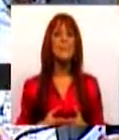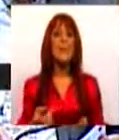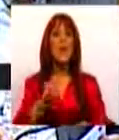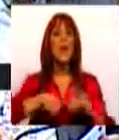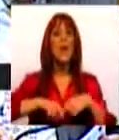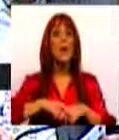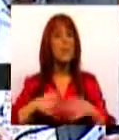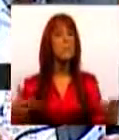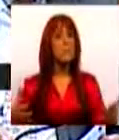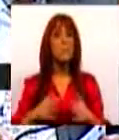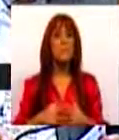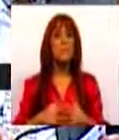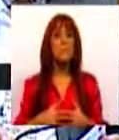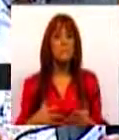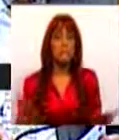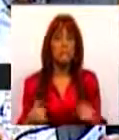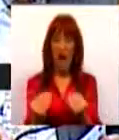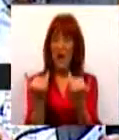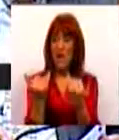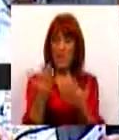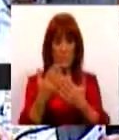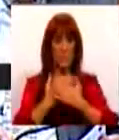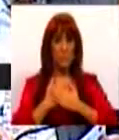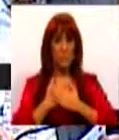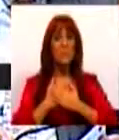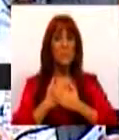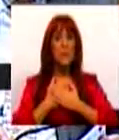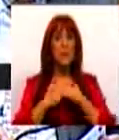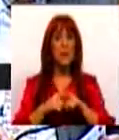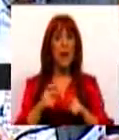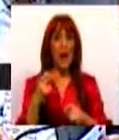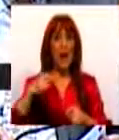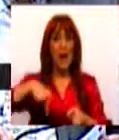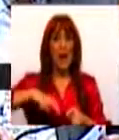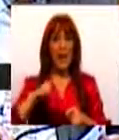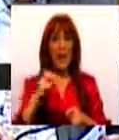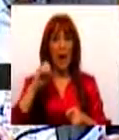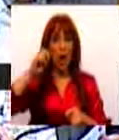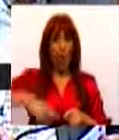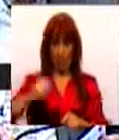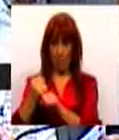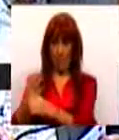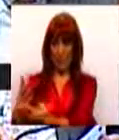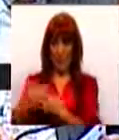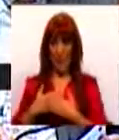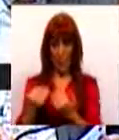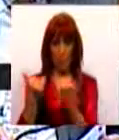Nós, segundo a informação fornecida à ANACOM pelos operadores,